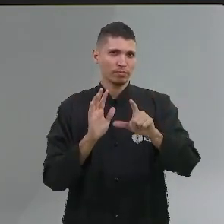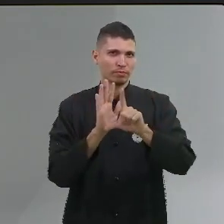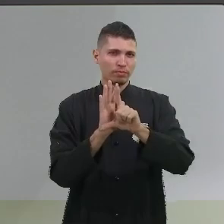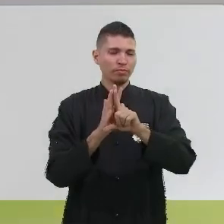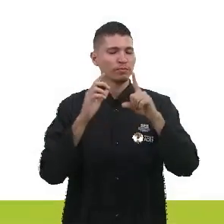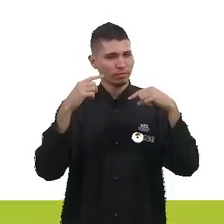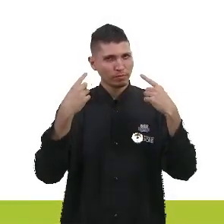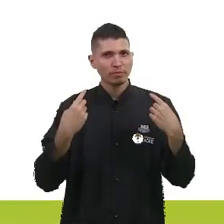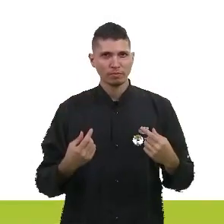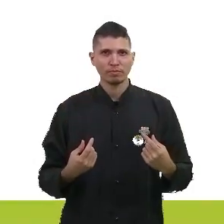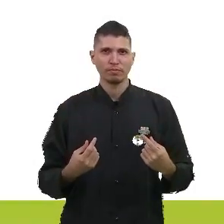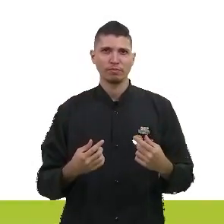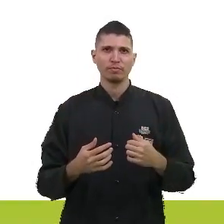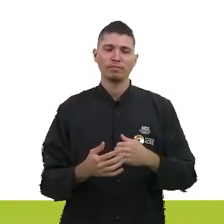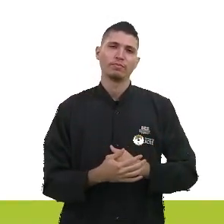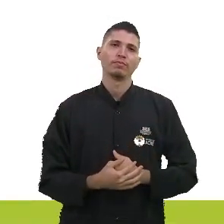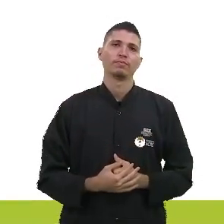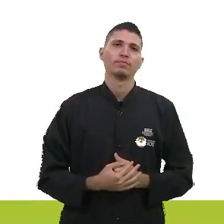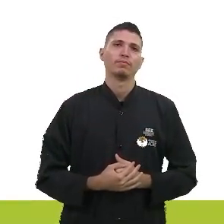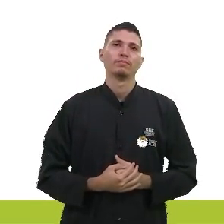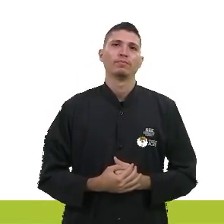vamos lá.